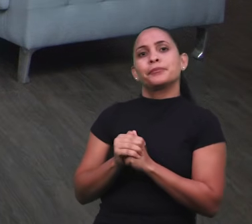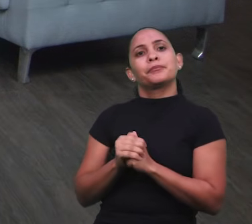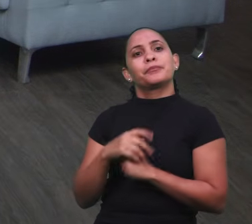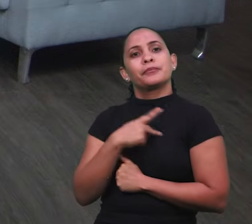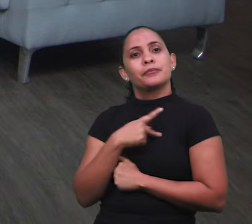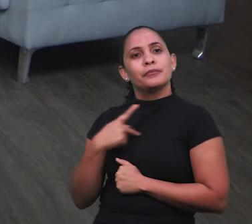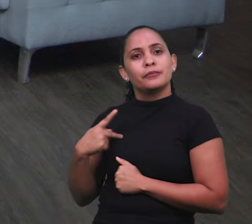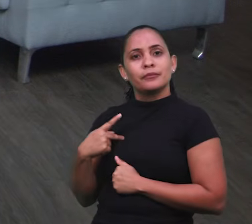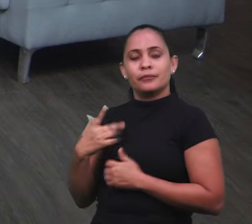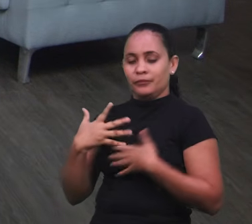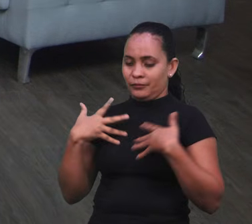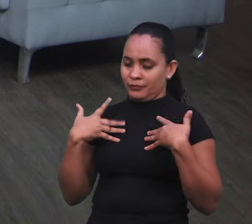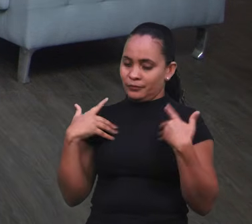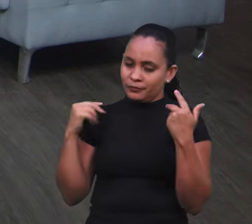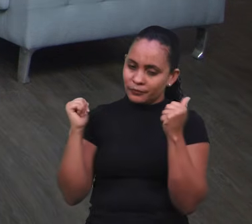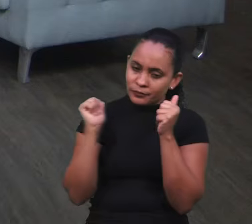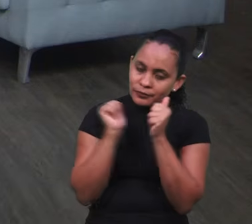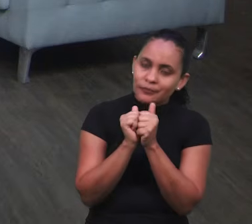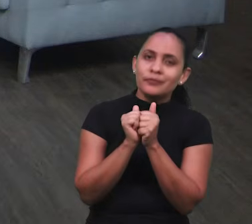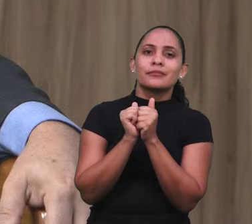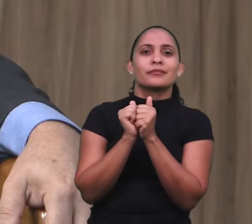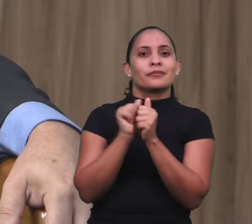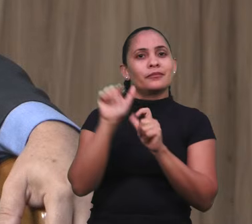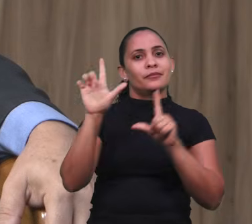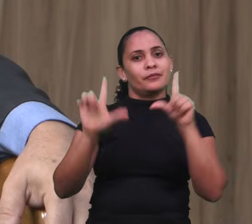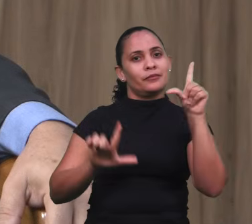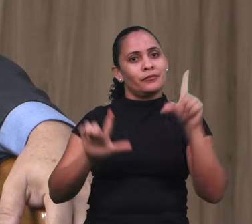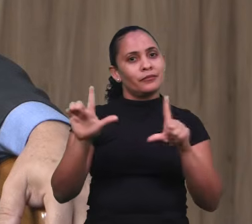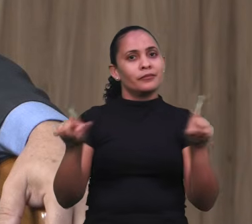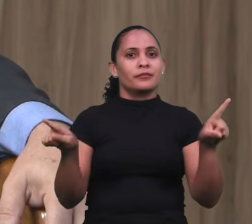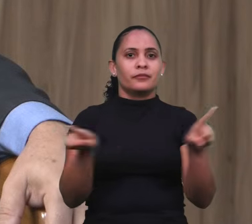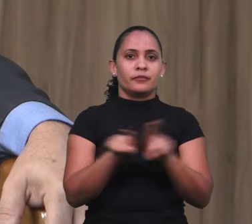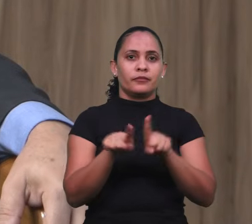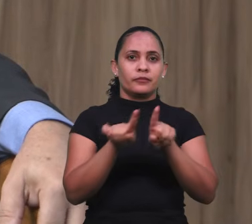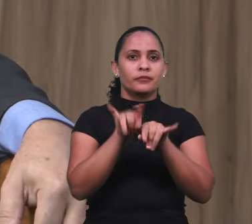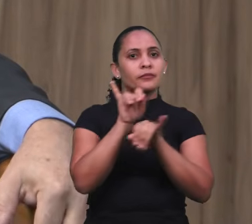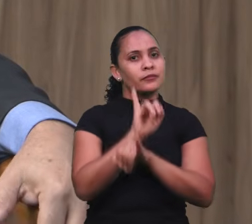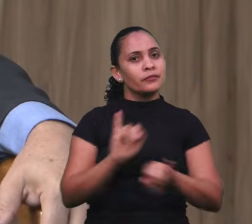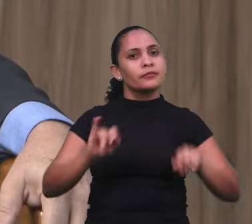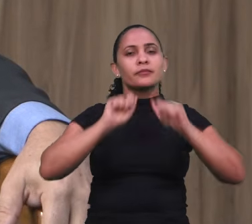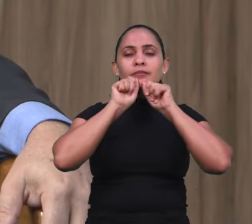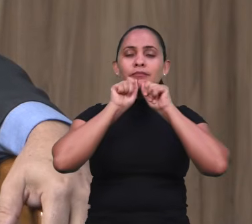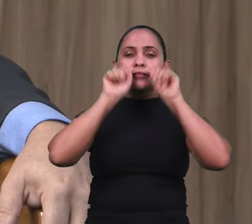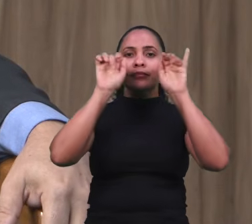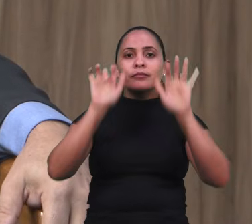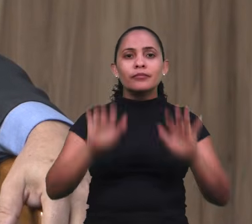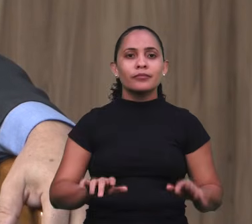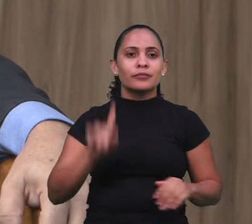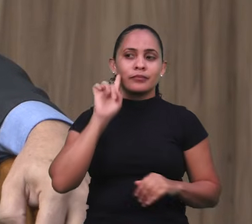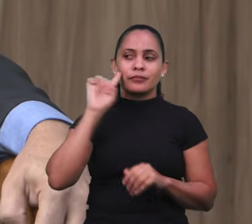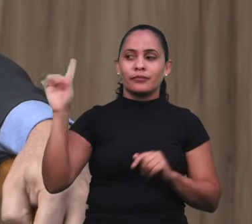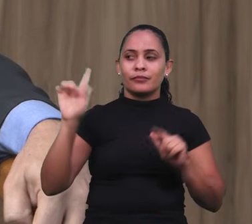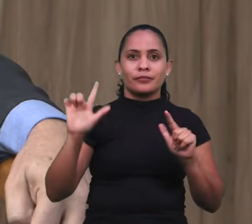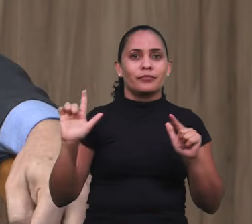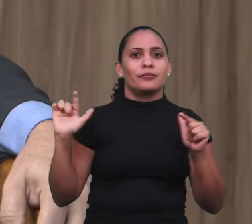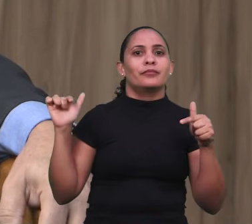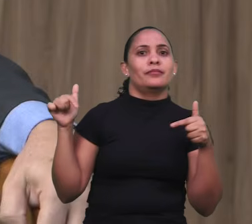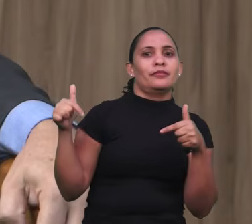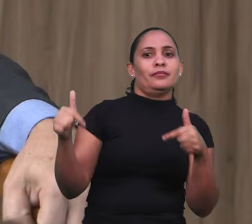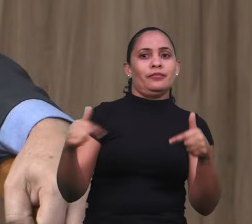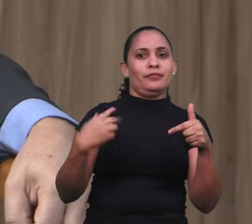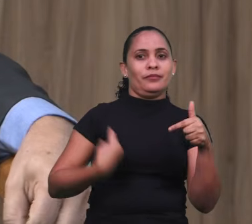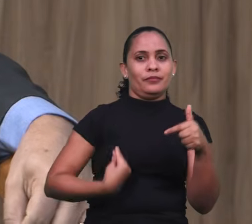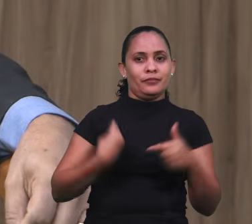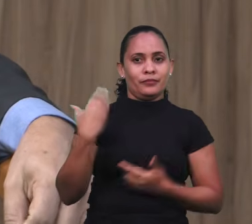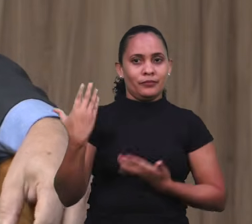vez. Amém, pastor Abel. A alegria é nossa de poder participar deste programa e de falar das bênçãos do Senhor, daquilo